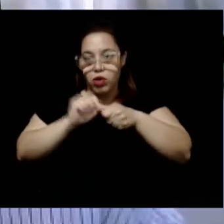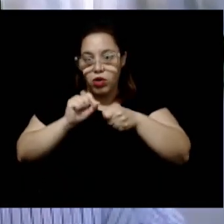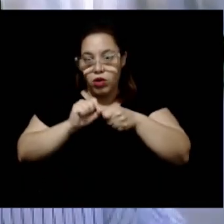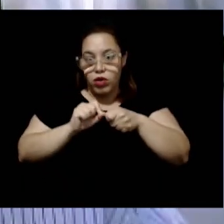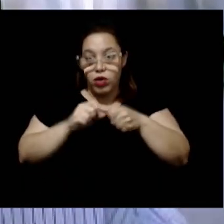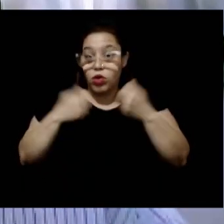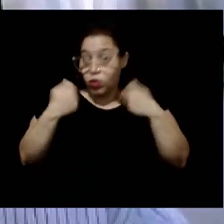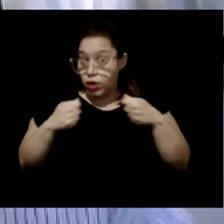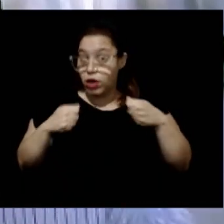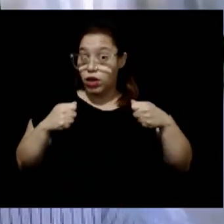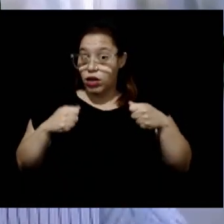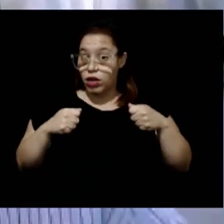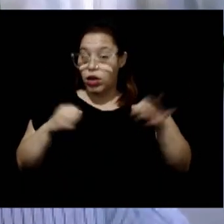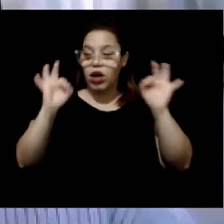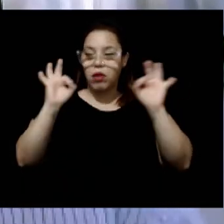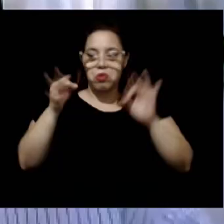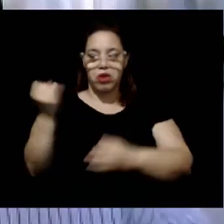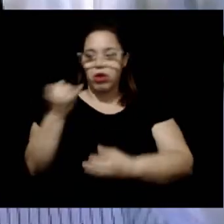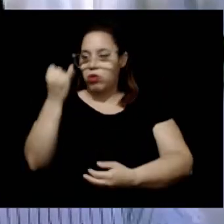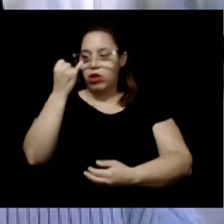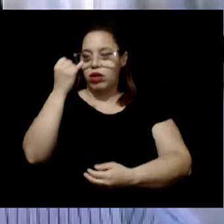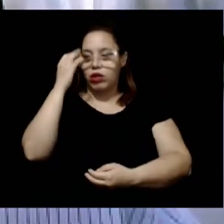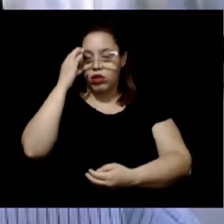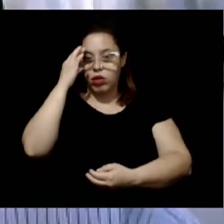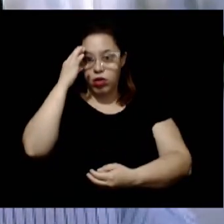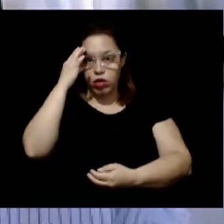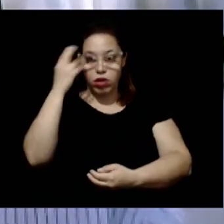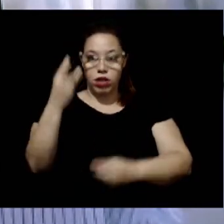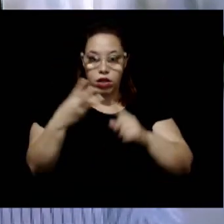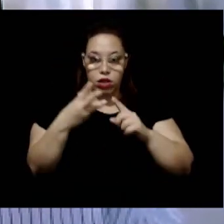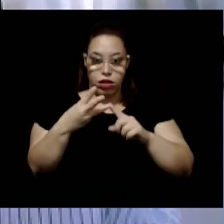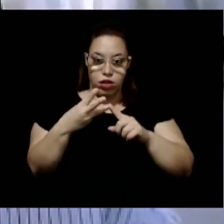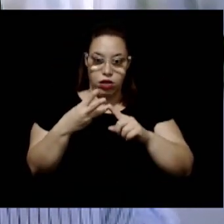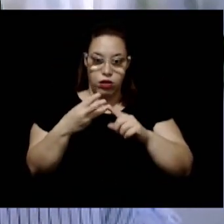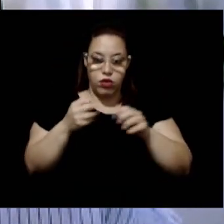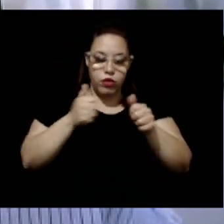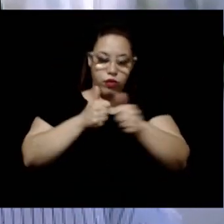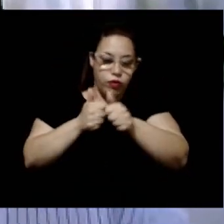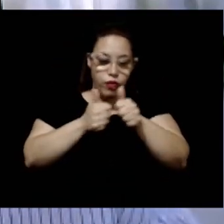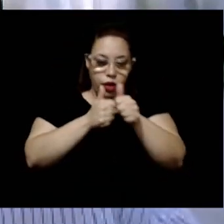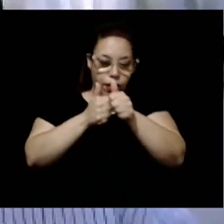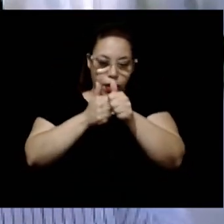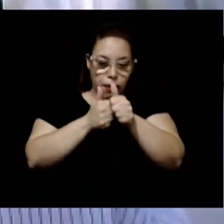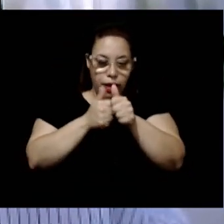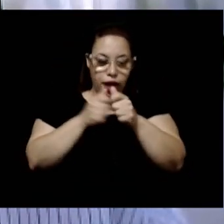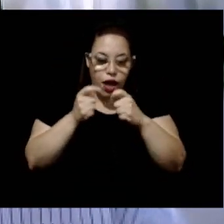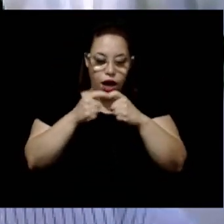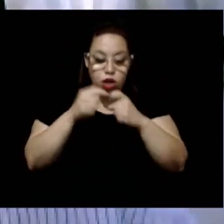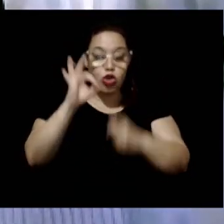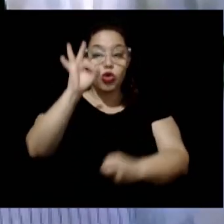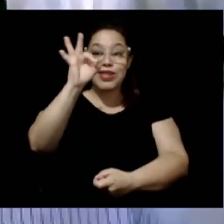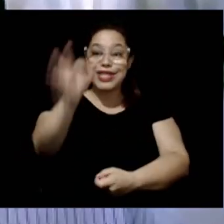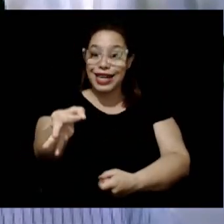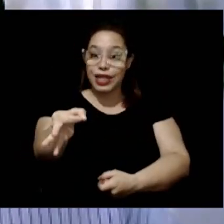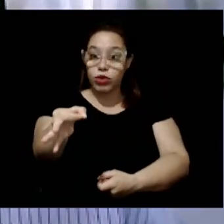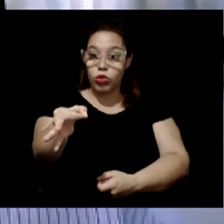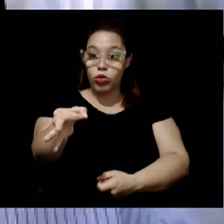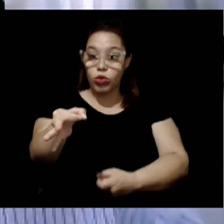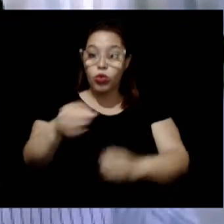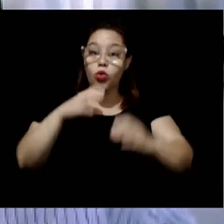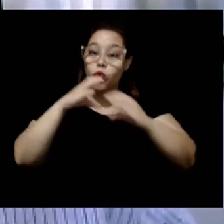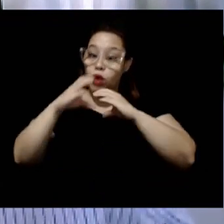é fundamental. Terceira, faça um acompanhamento médico adequado, né? Converse com o seu médico, que pode ser